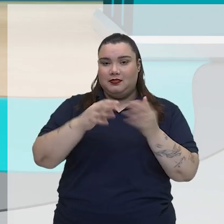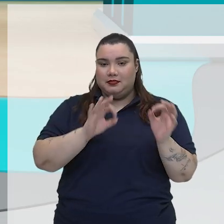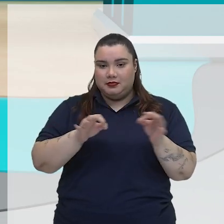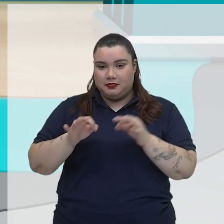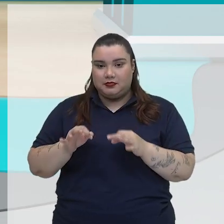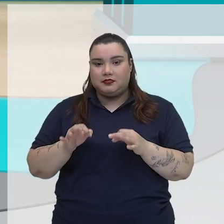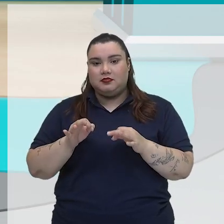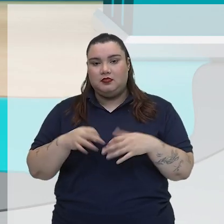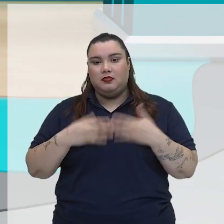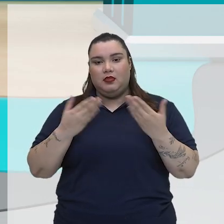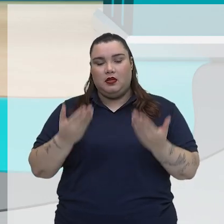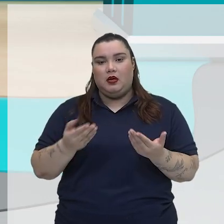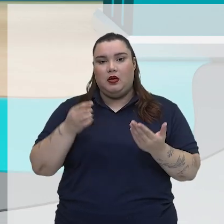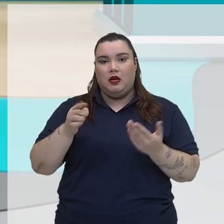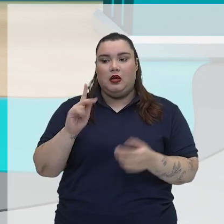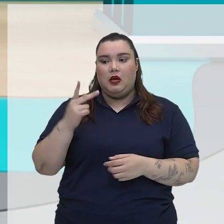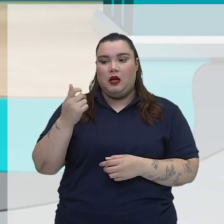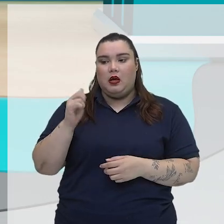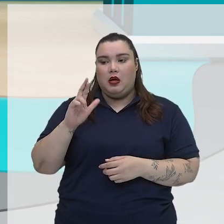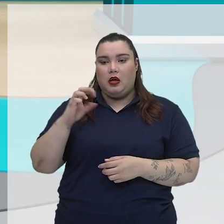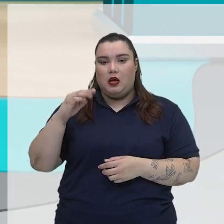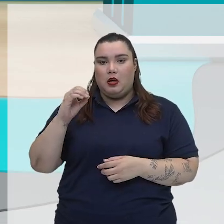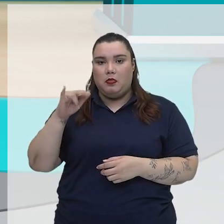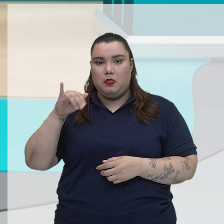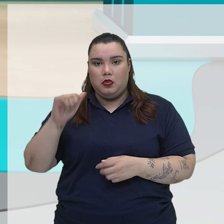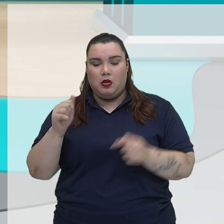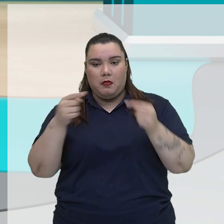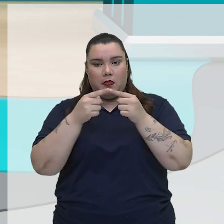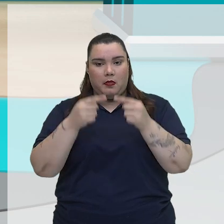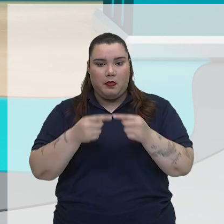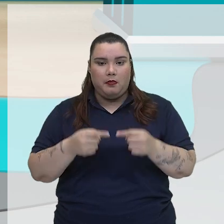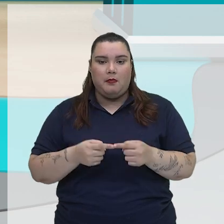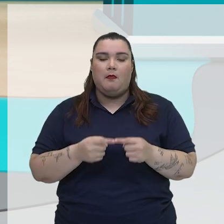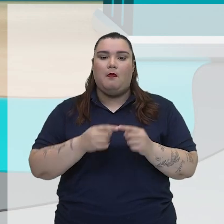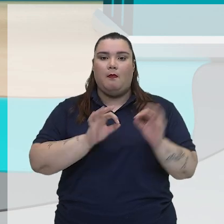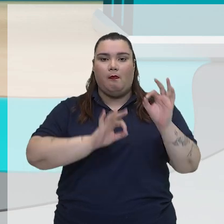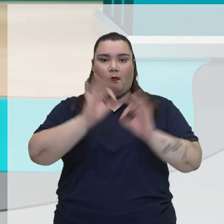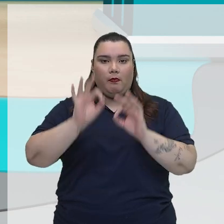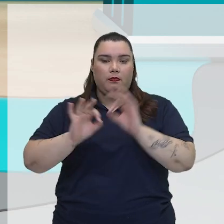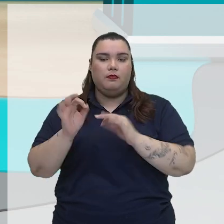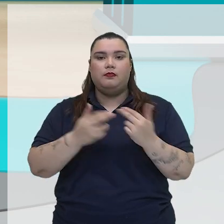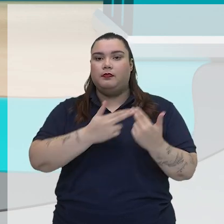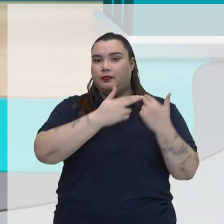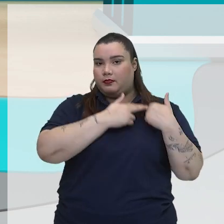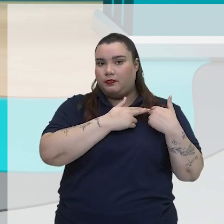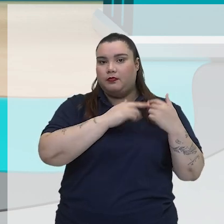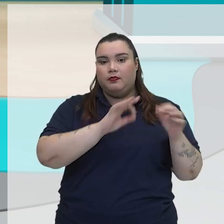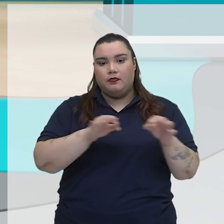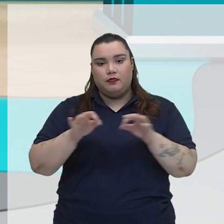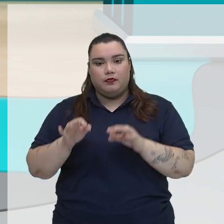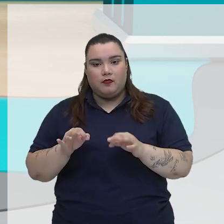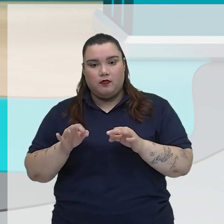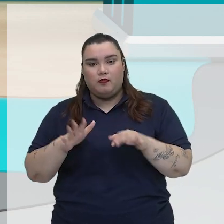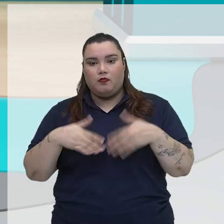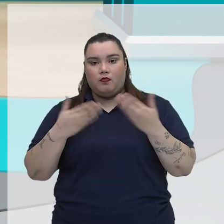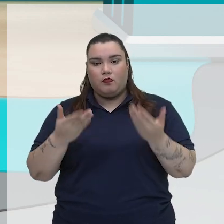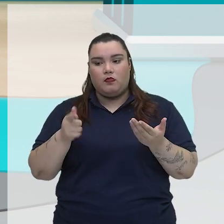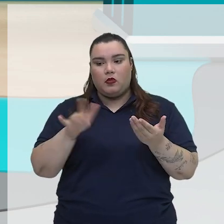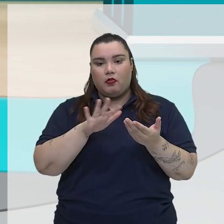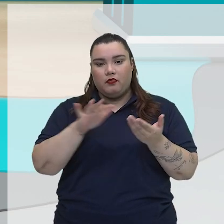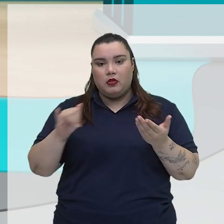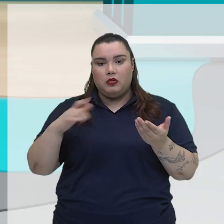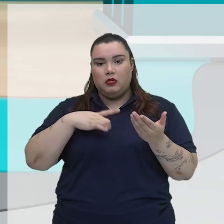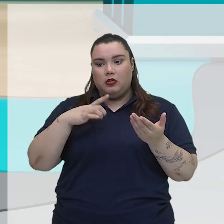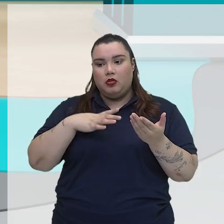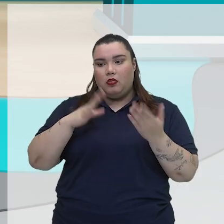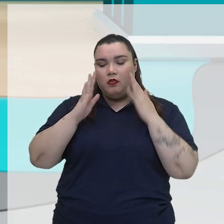sons. A harmonia, ela é responsável por essa organização. Né? Então, ela vai